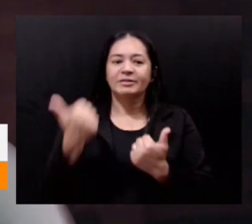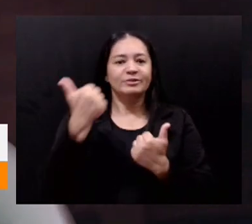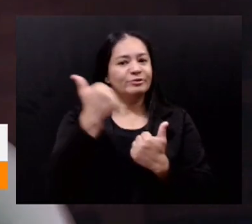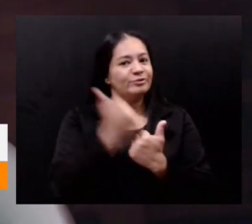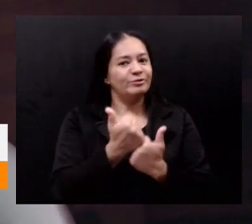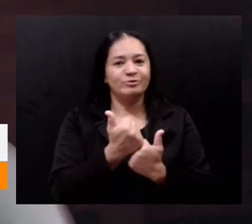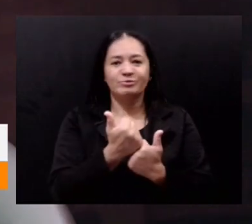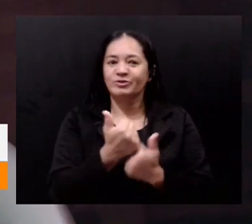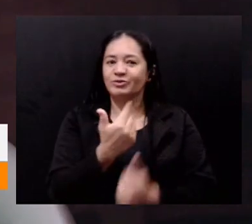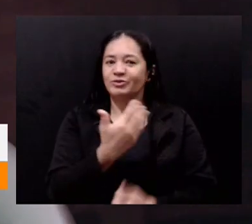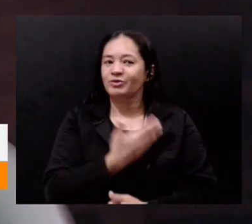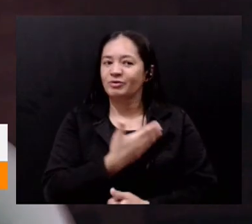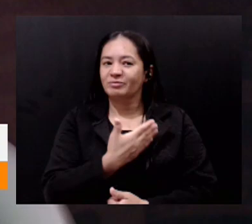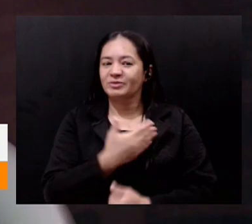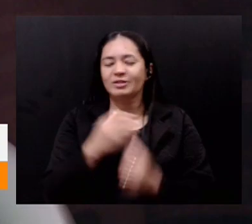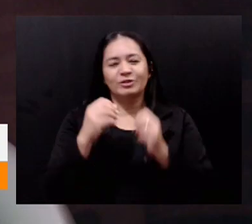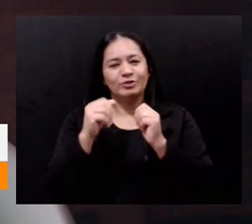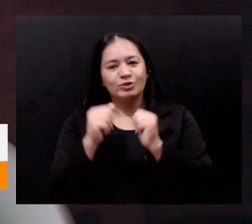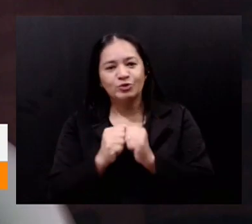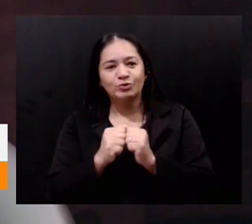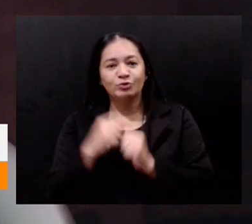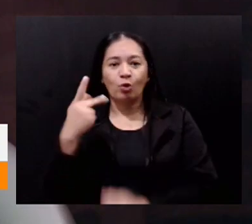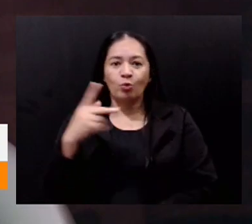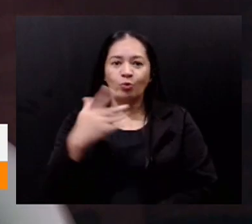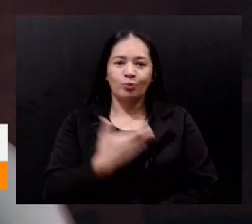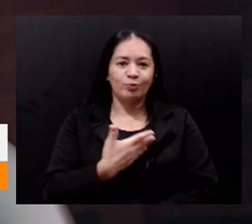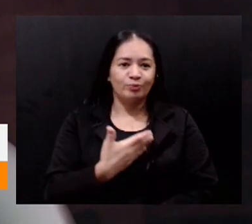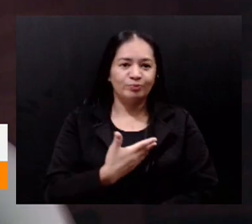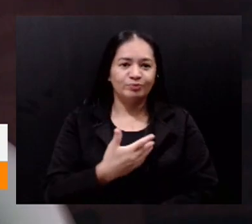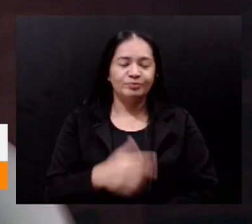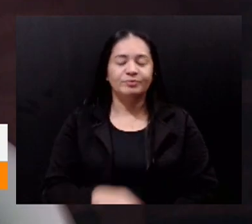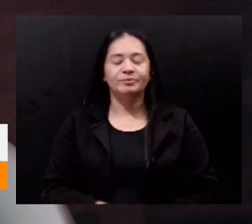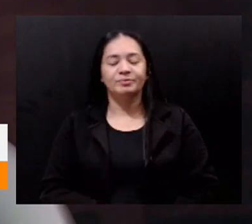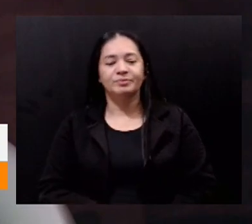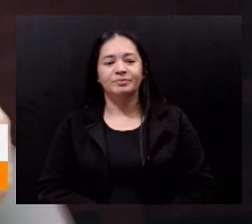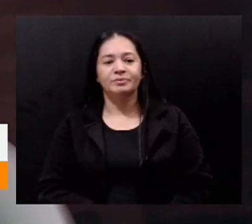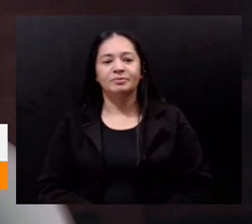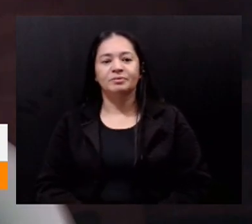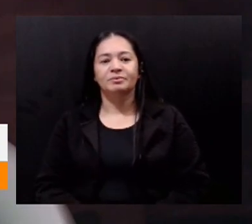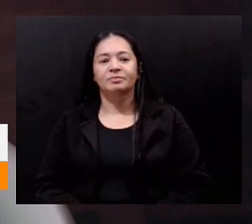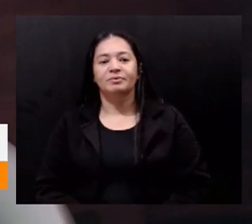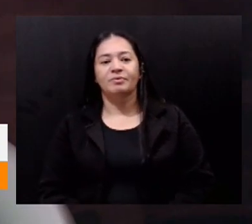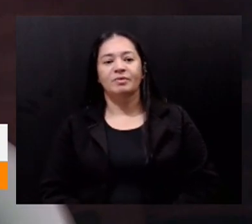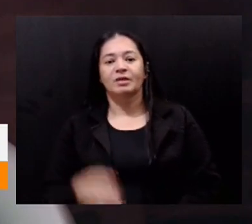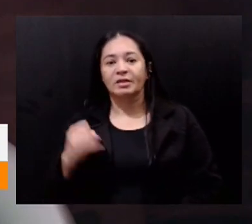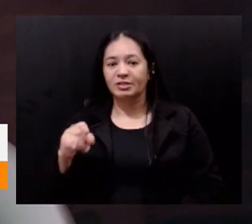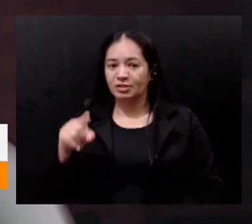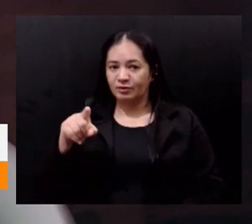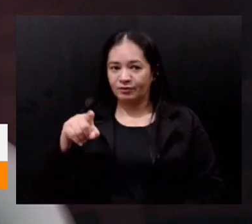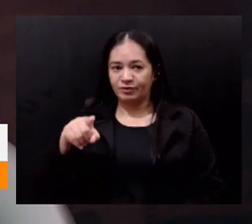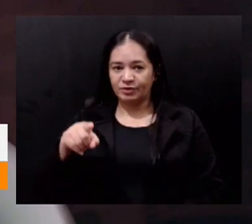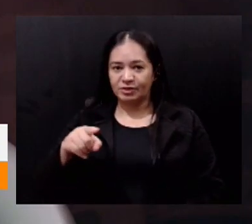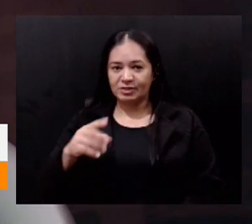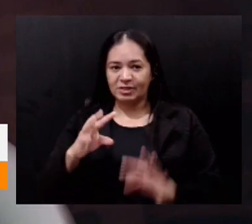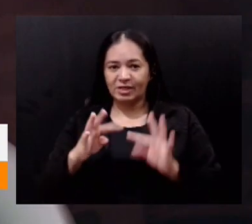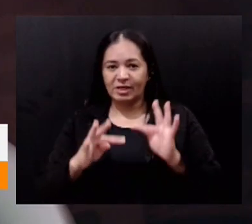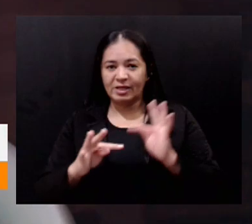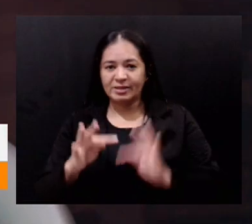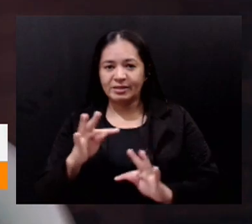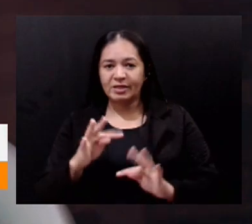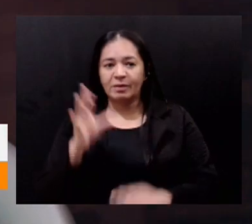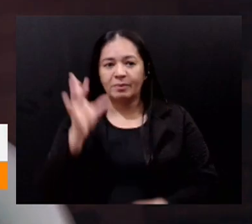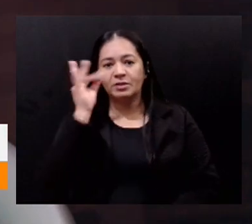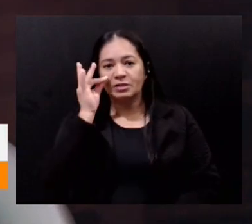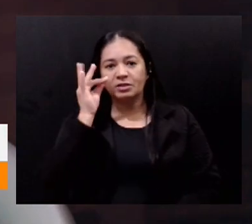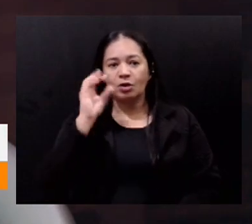junto com o seu amigo ali. No entanto, que quando você faz a sua terapia, tanto presencial quanto online, ela tem uma